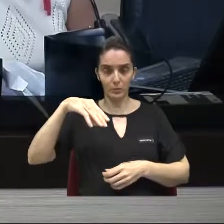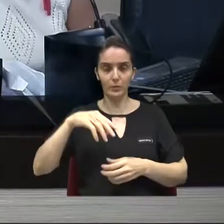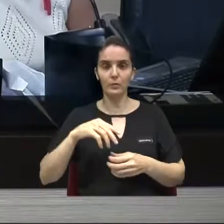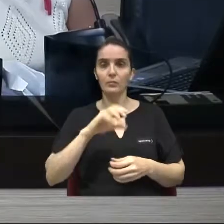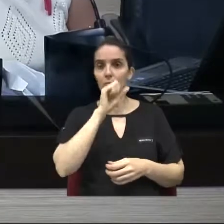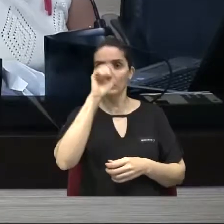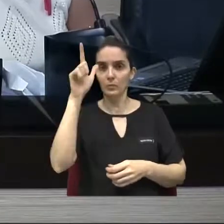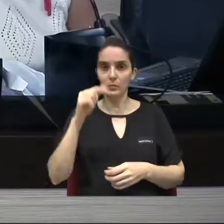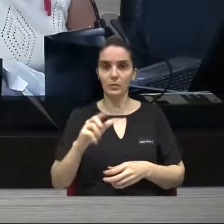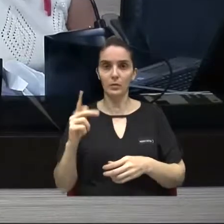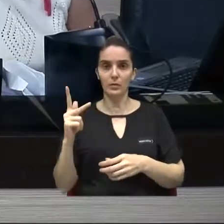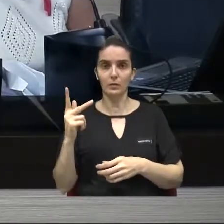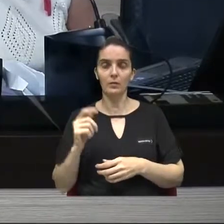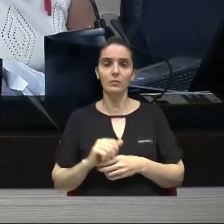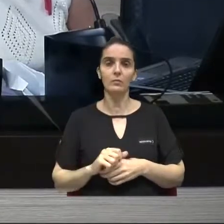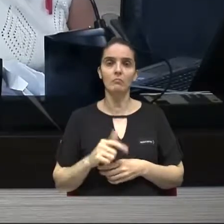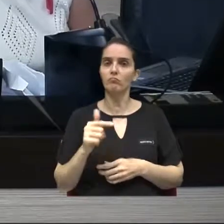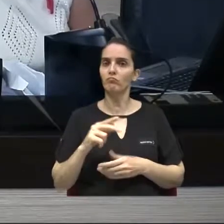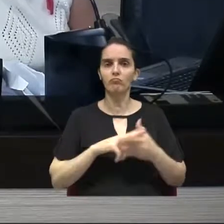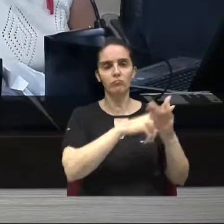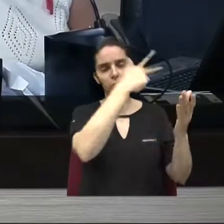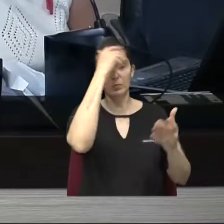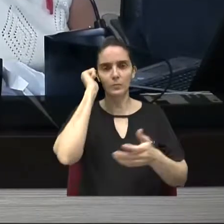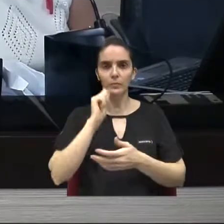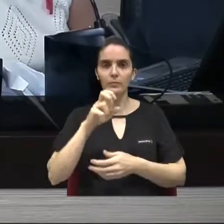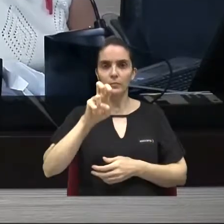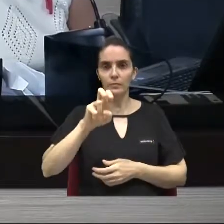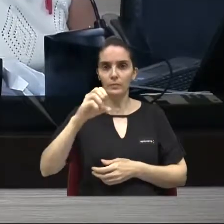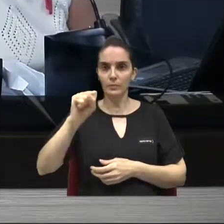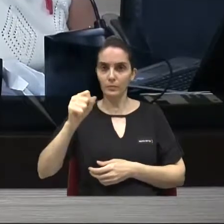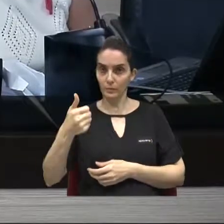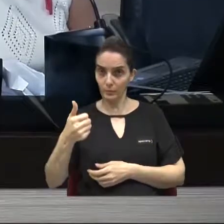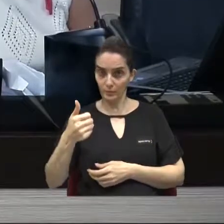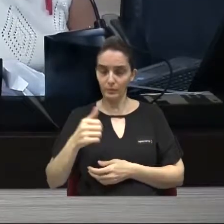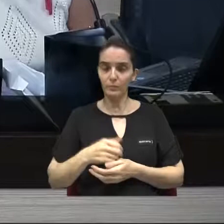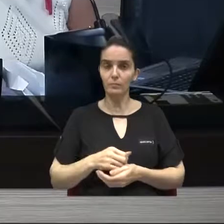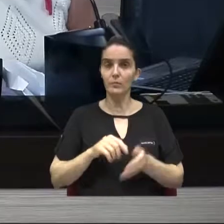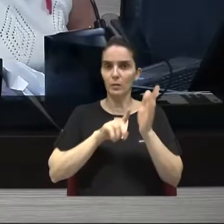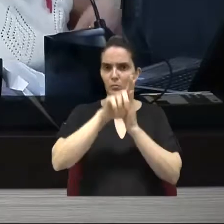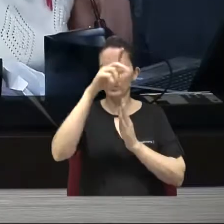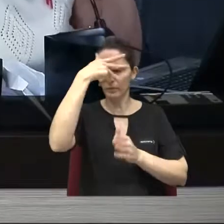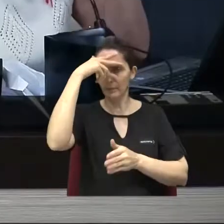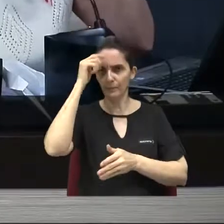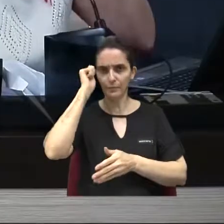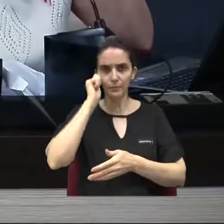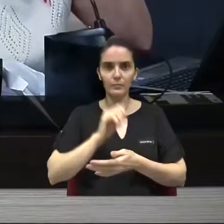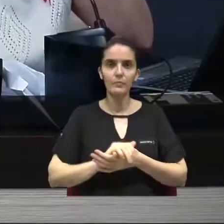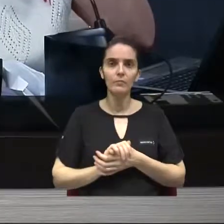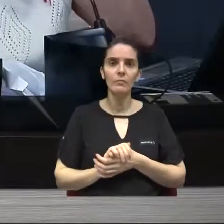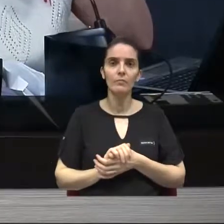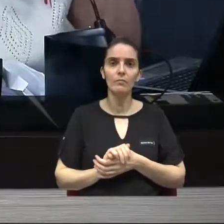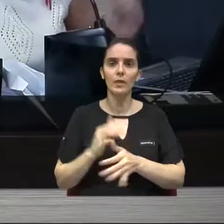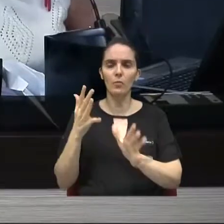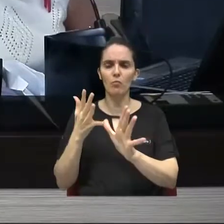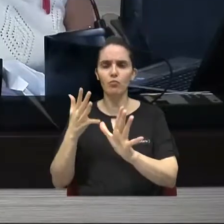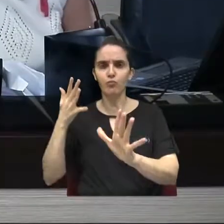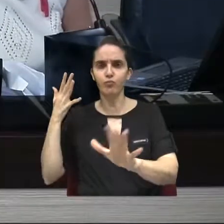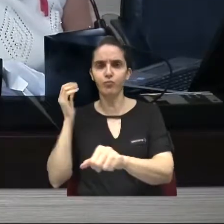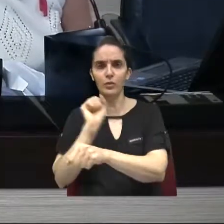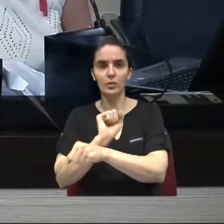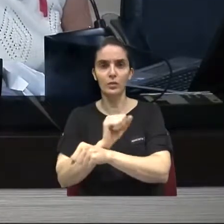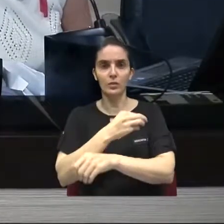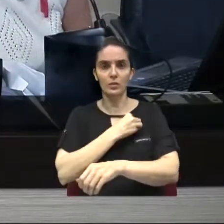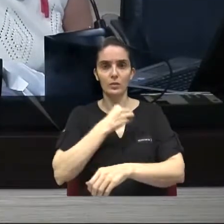discussão. Não havendo a executivo. 581 requer informações ao Poder Executivo sobre a fila de espera para exames